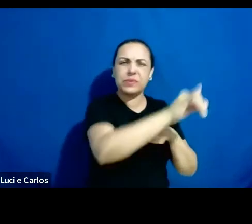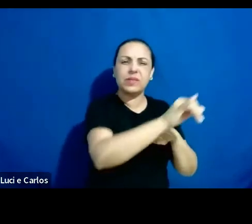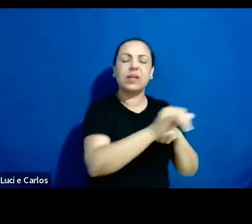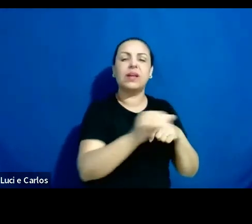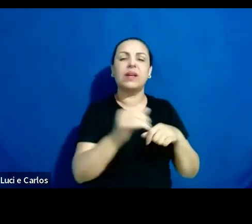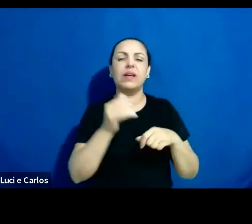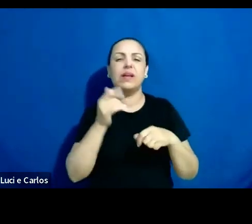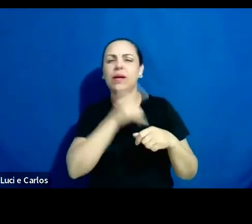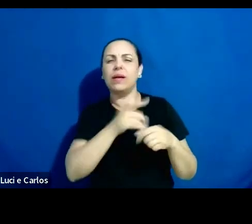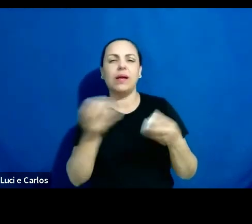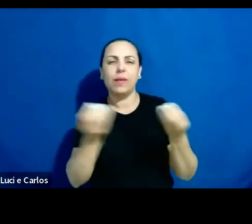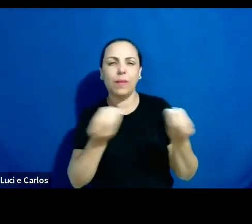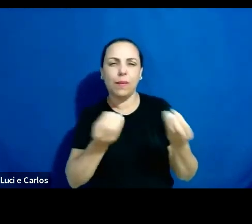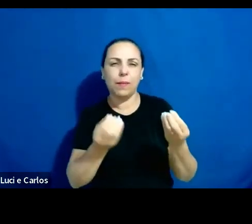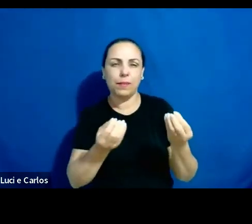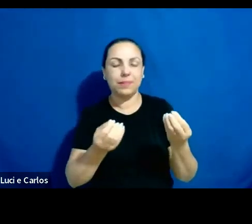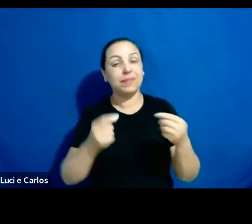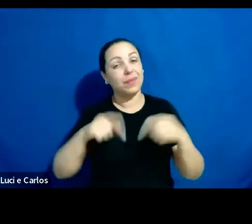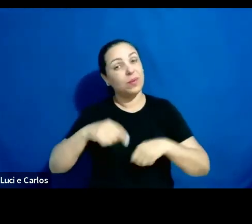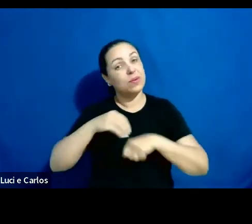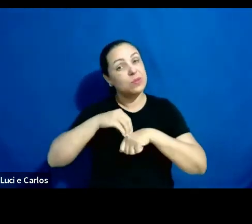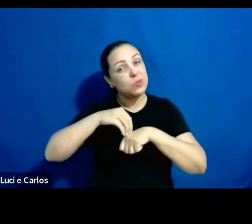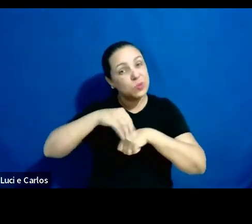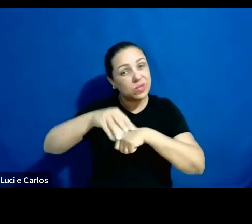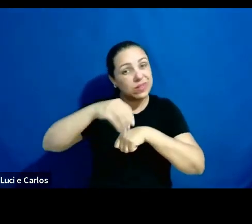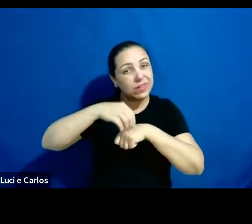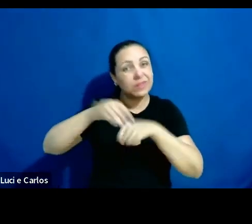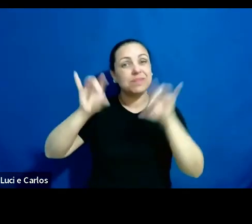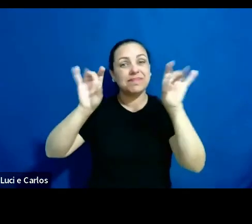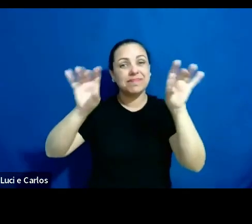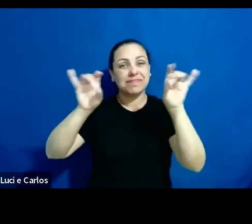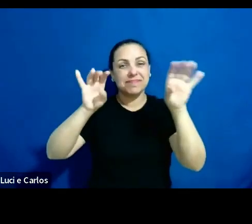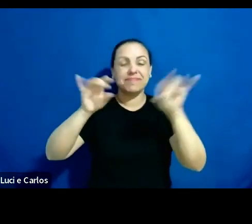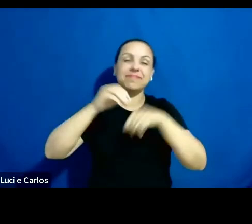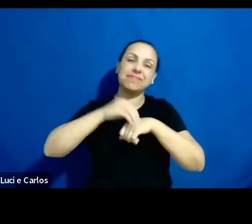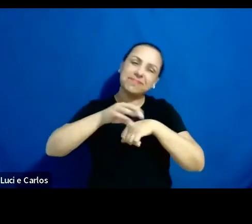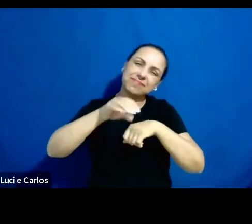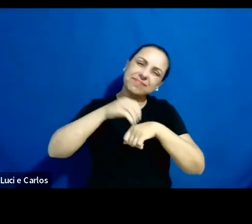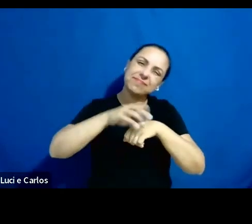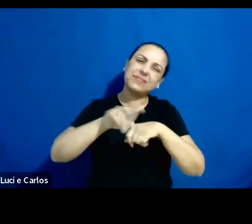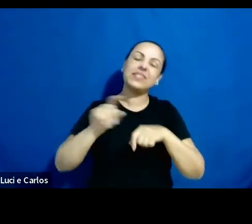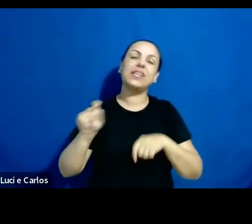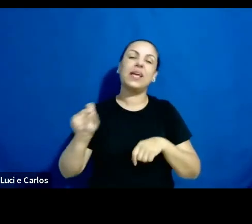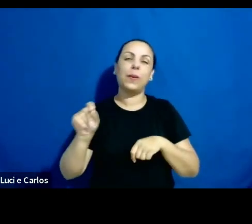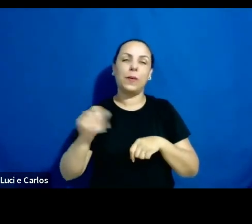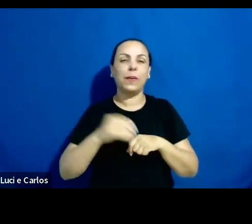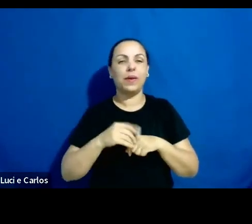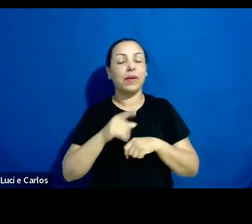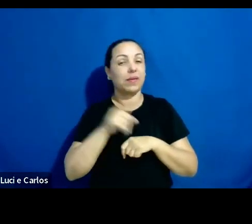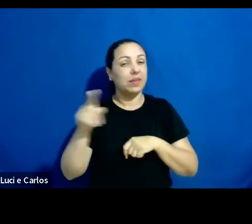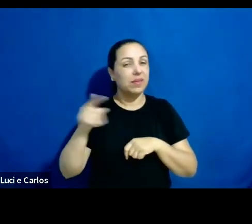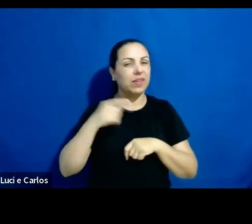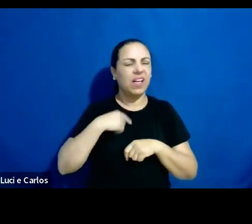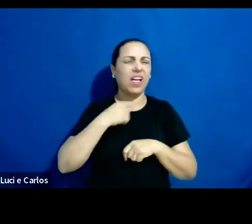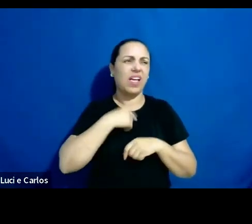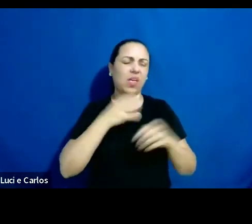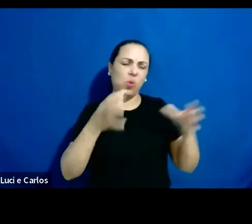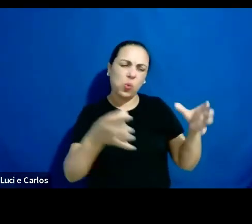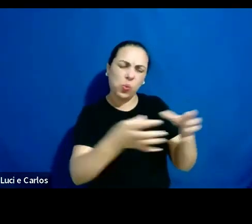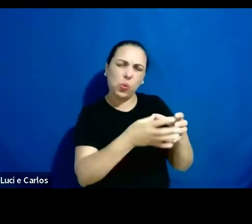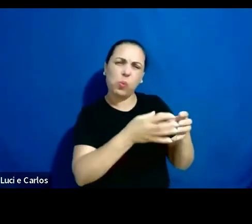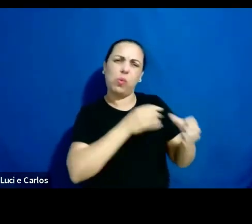Agora vem a cereja do bolo, tá certo? O que fazer para não fazer parte